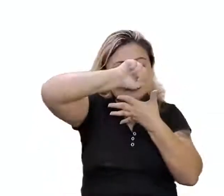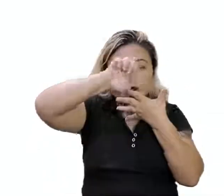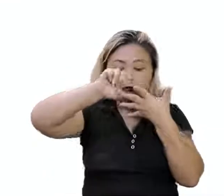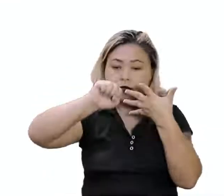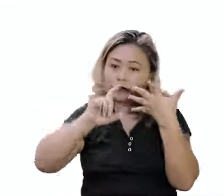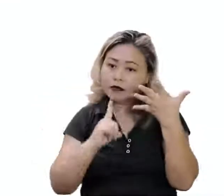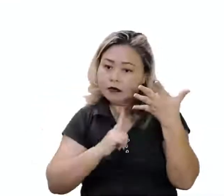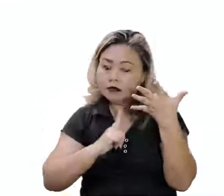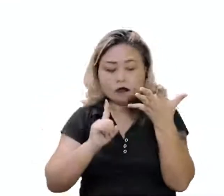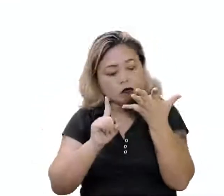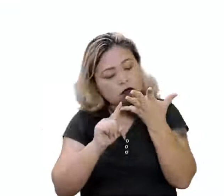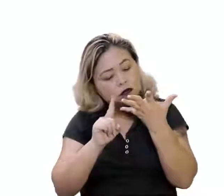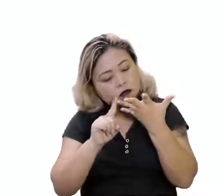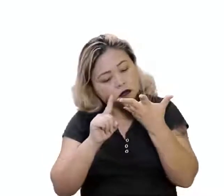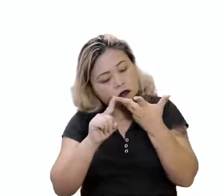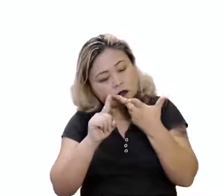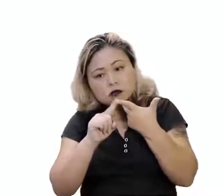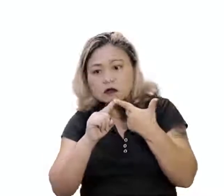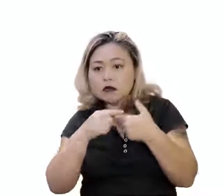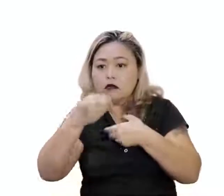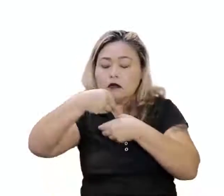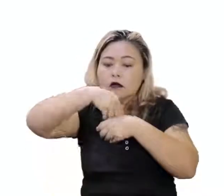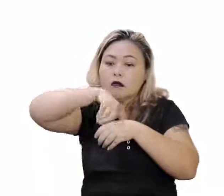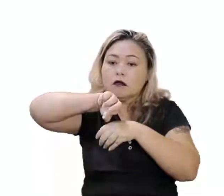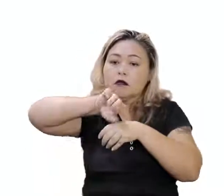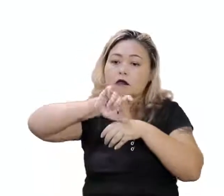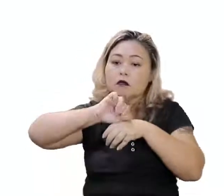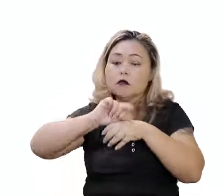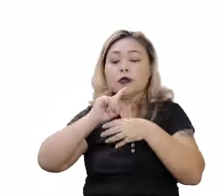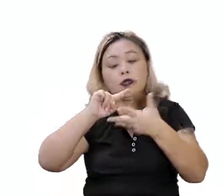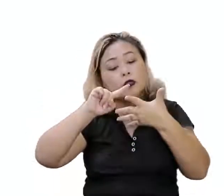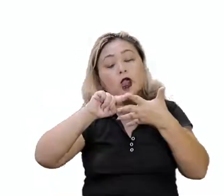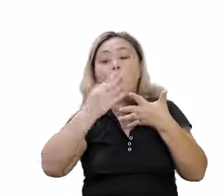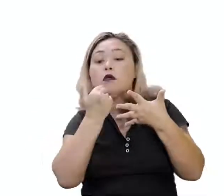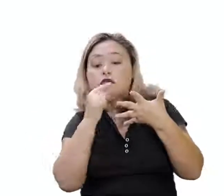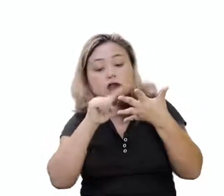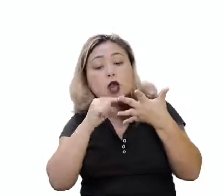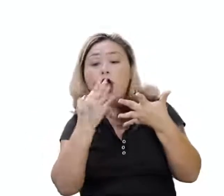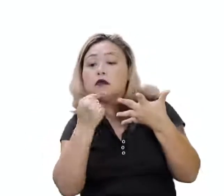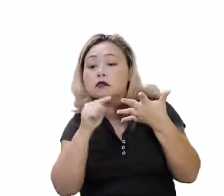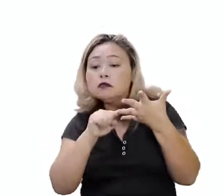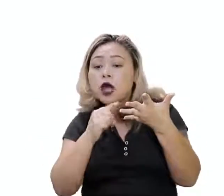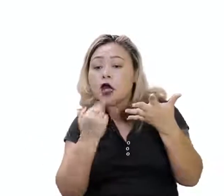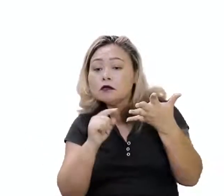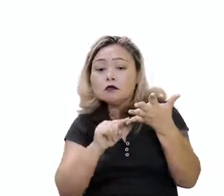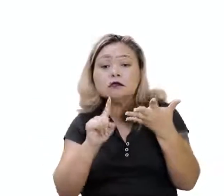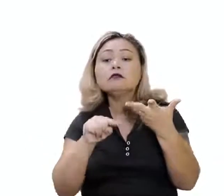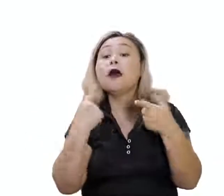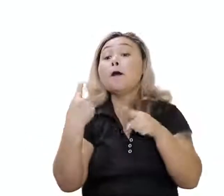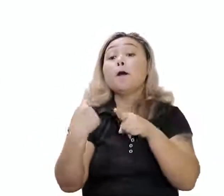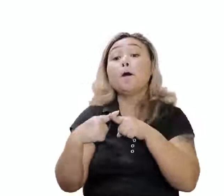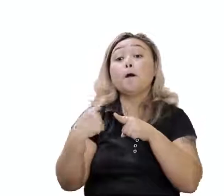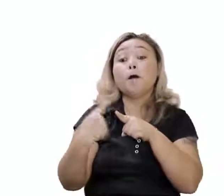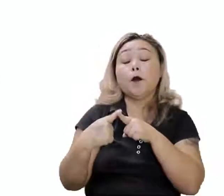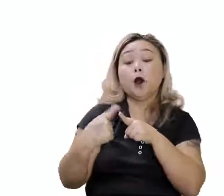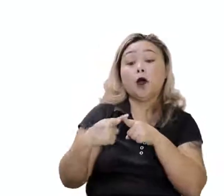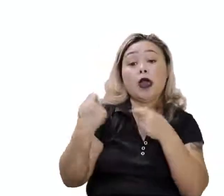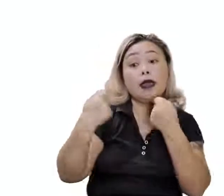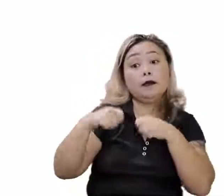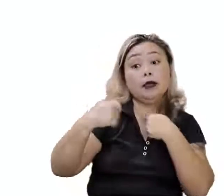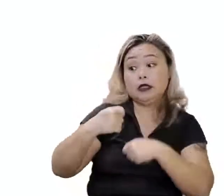alimentar eu tenho vários organismos que vão servir uns de alimento para outro. Por que que eles vão se alimentar? Porque eles precisam